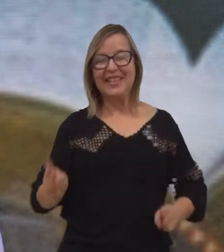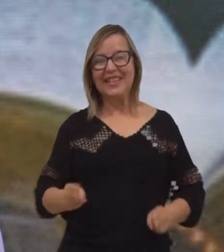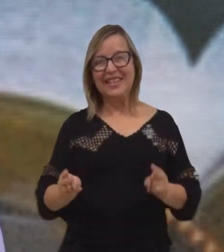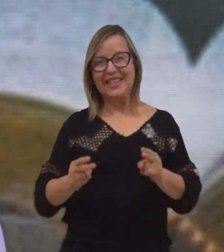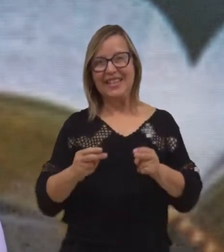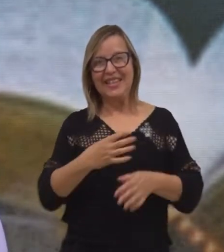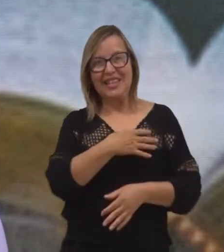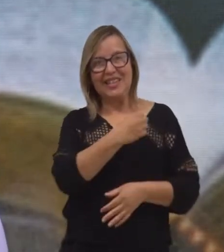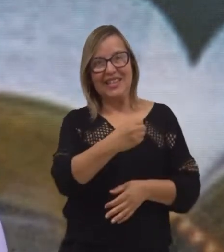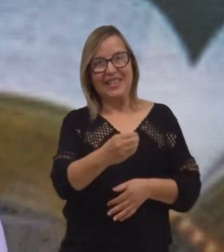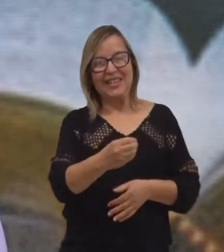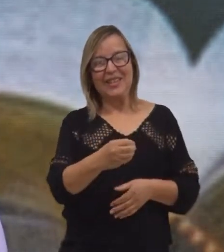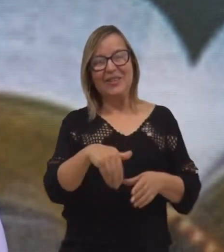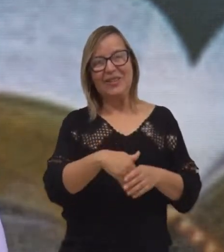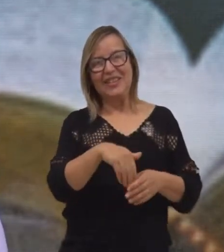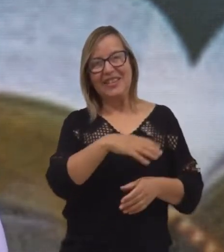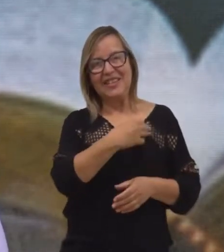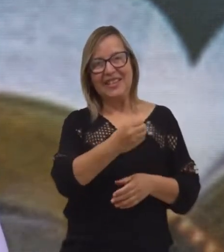geração.